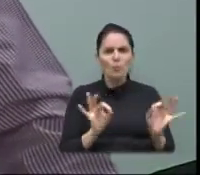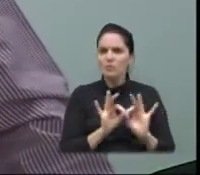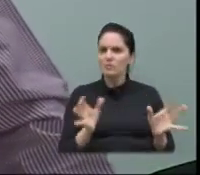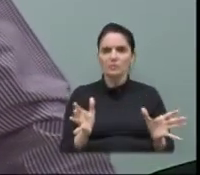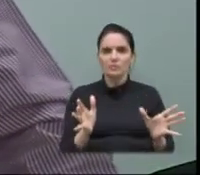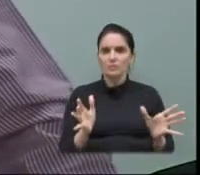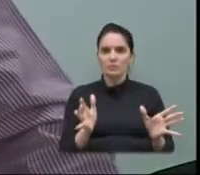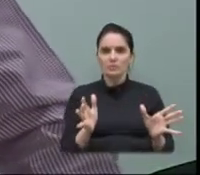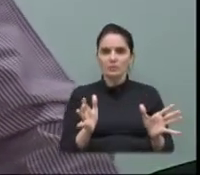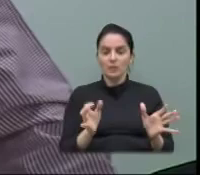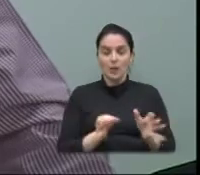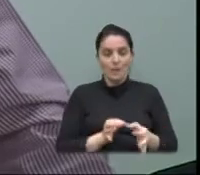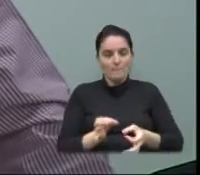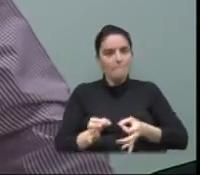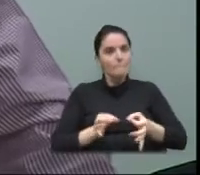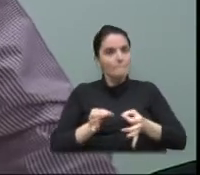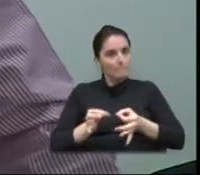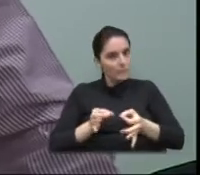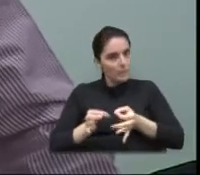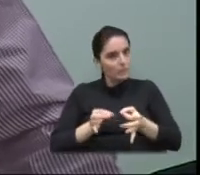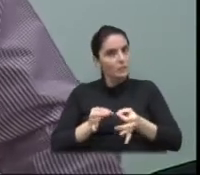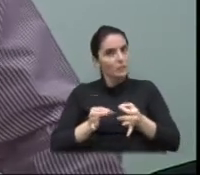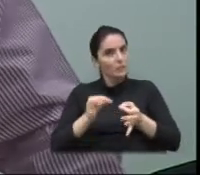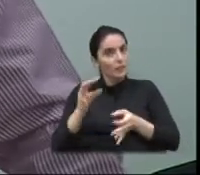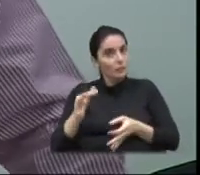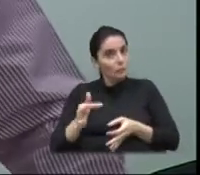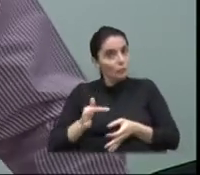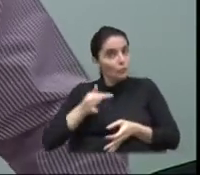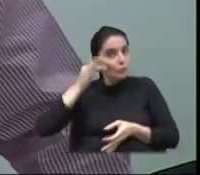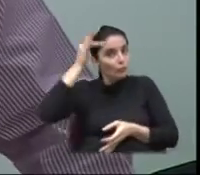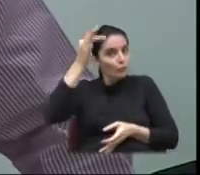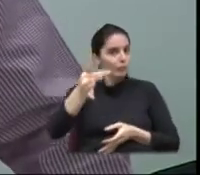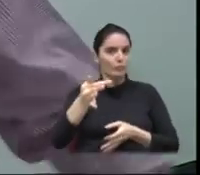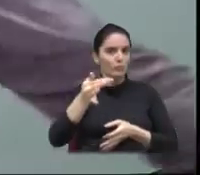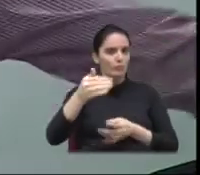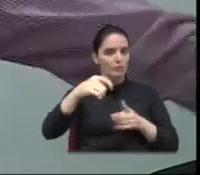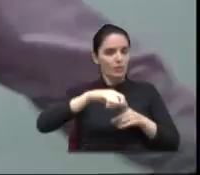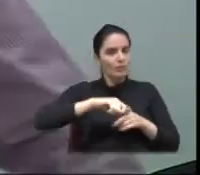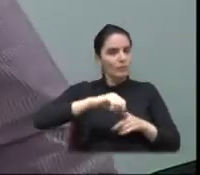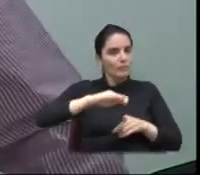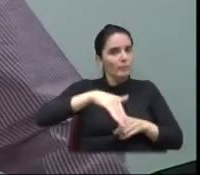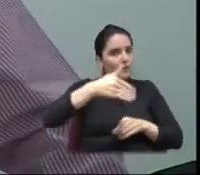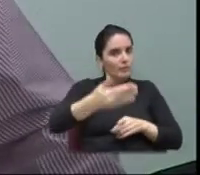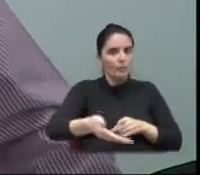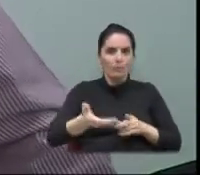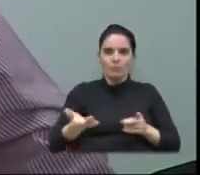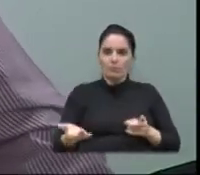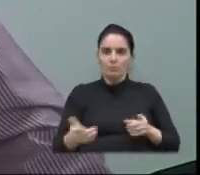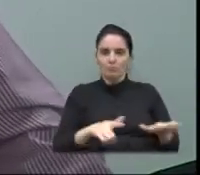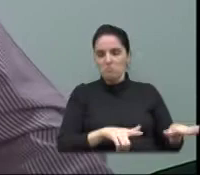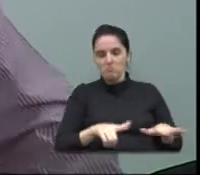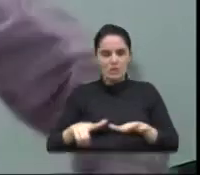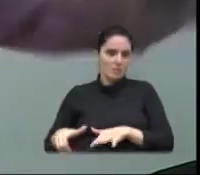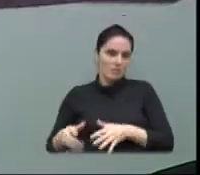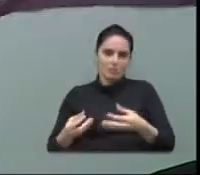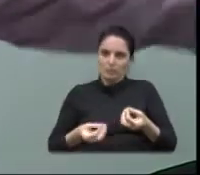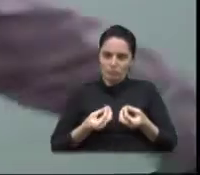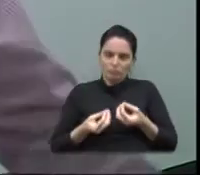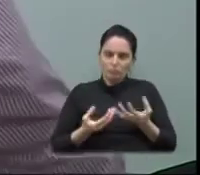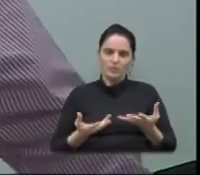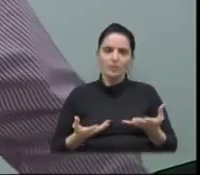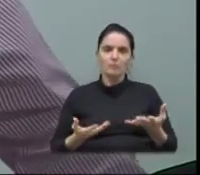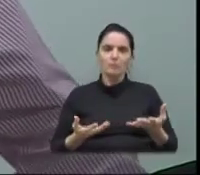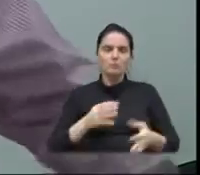sendo projeto de execução para o futuro, não é para o mês que vem, para daqui uma semana, não existe isso. Todos os